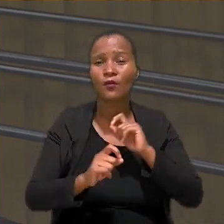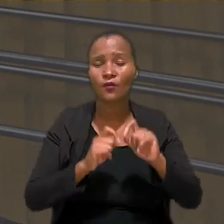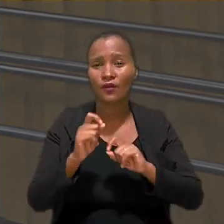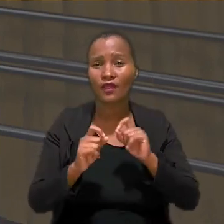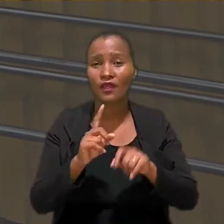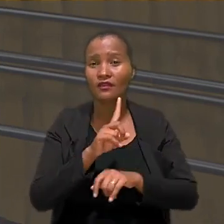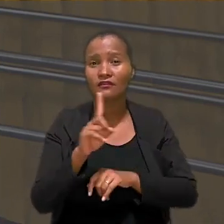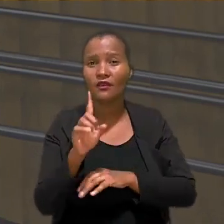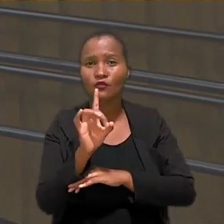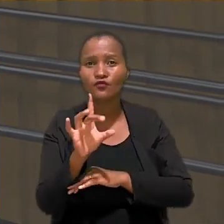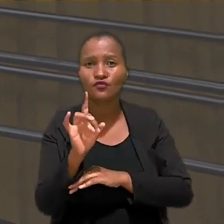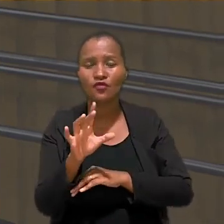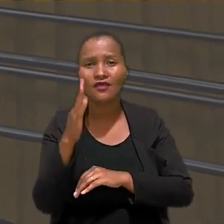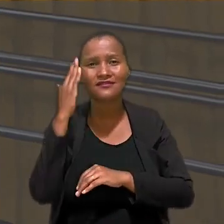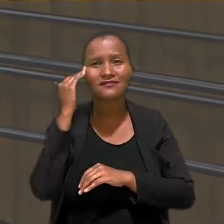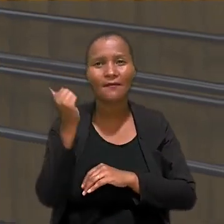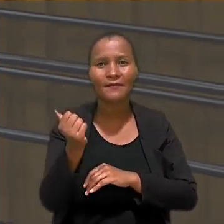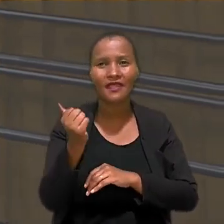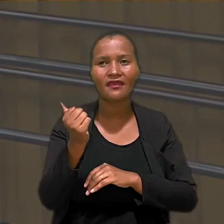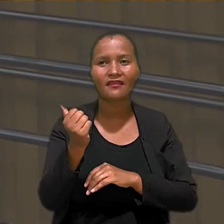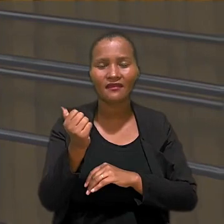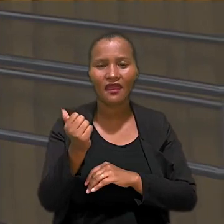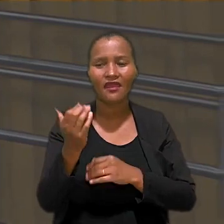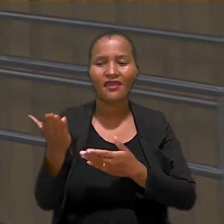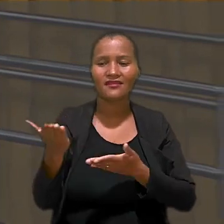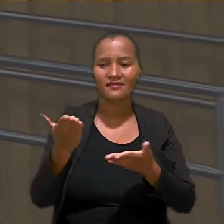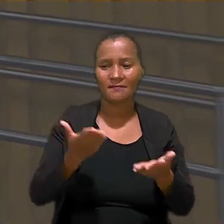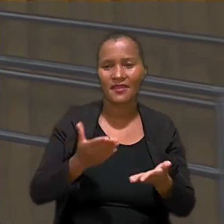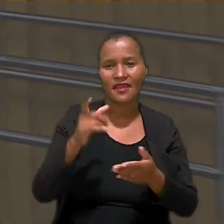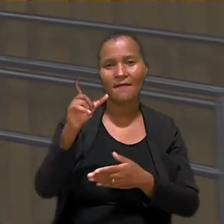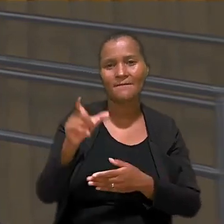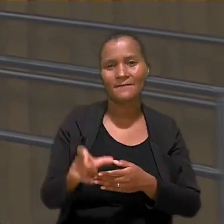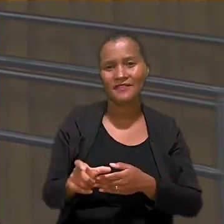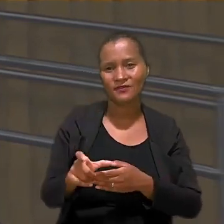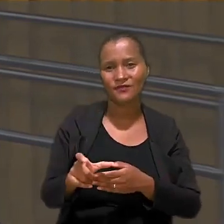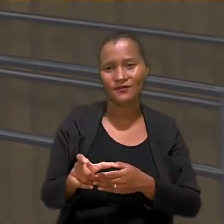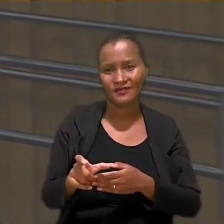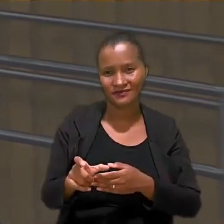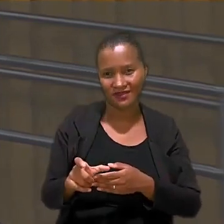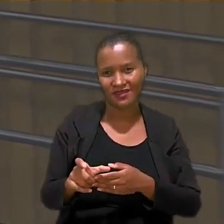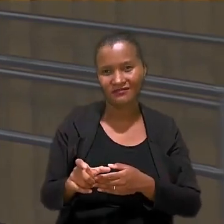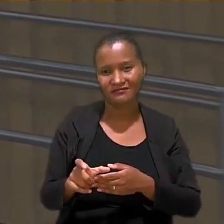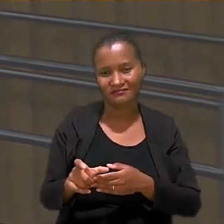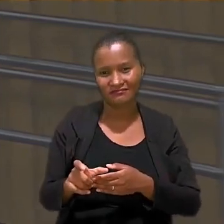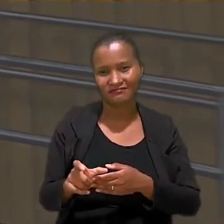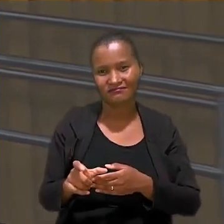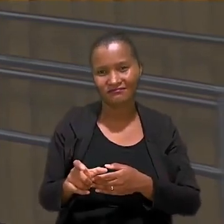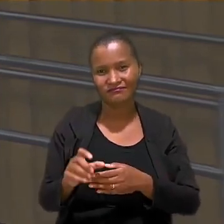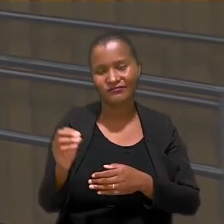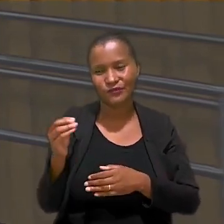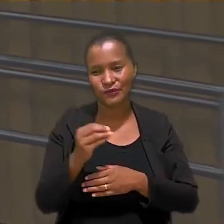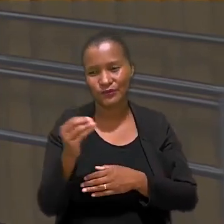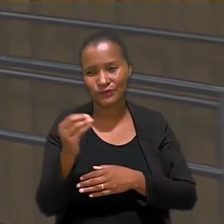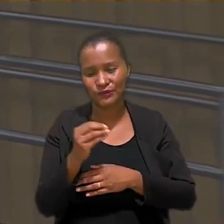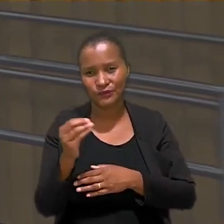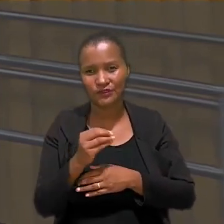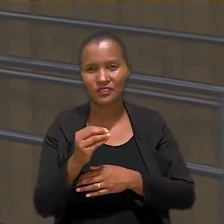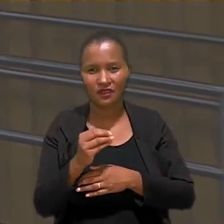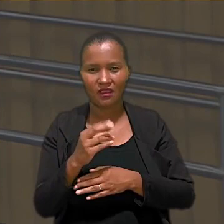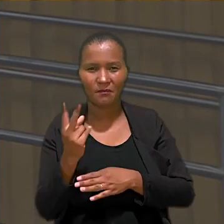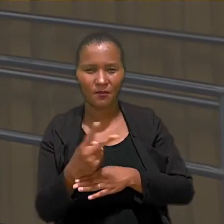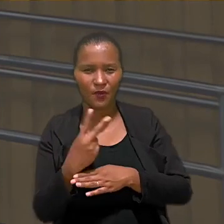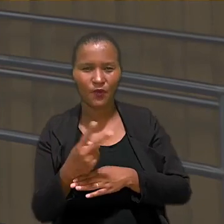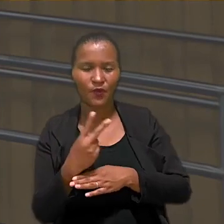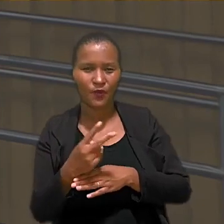preocupação é a de não apenas sabermos receber essa pessoa que se encontra em condição de absoluta vulnerabilidade